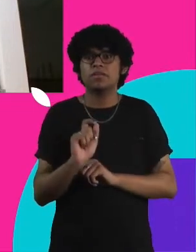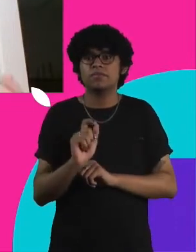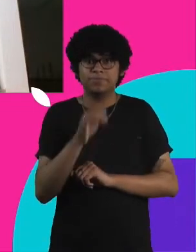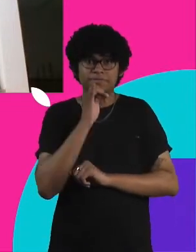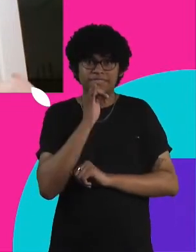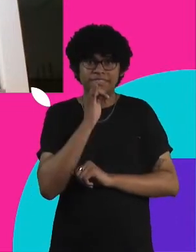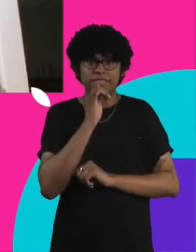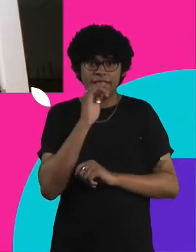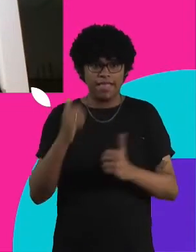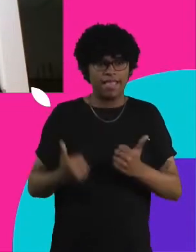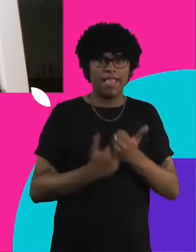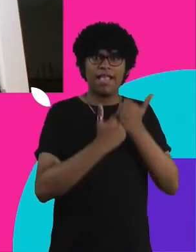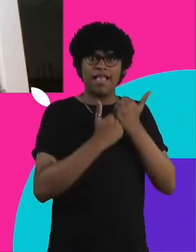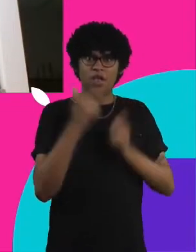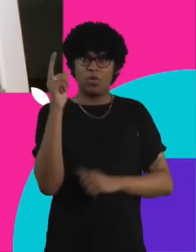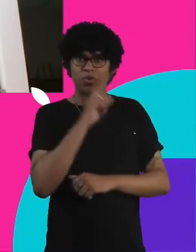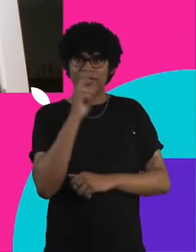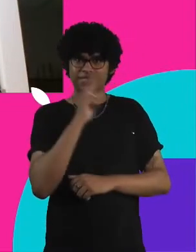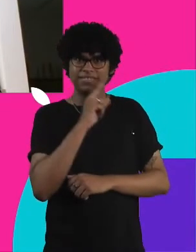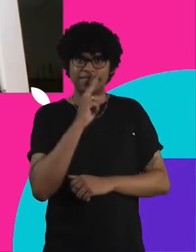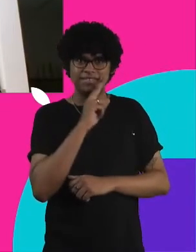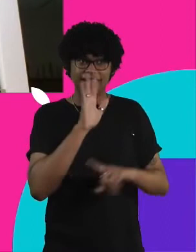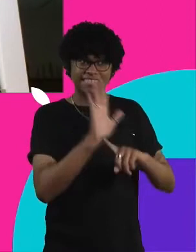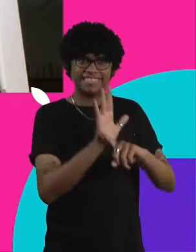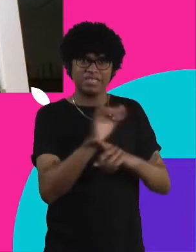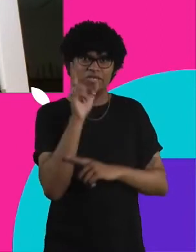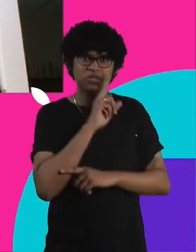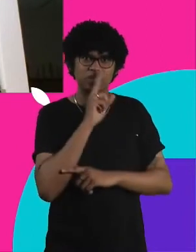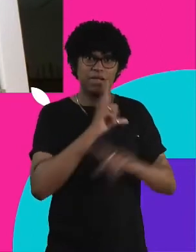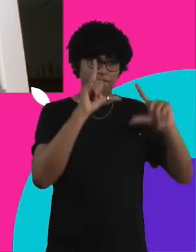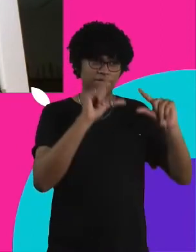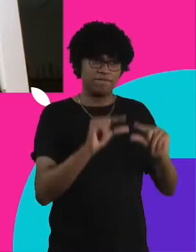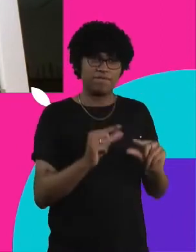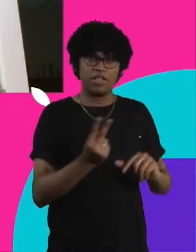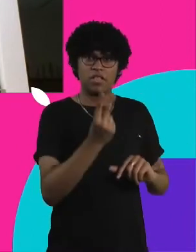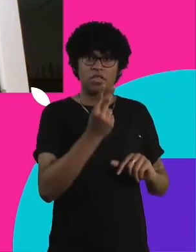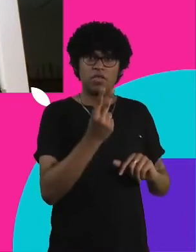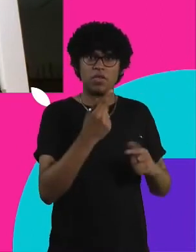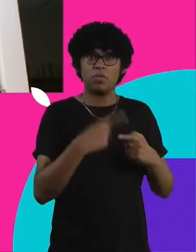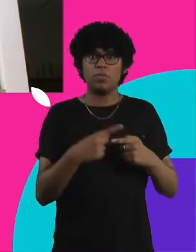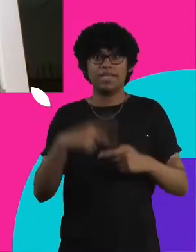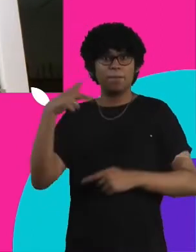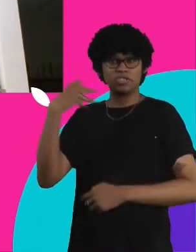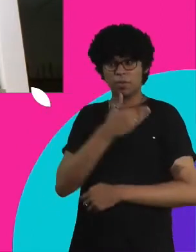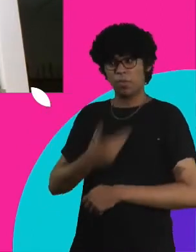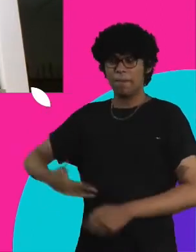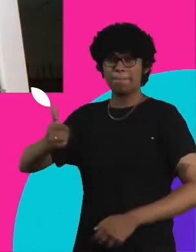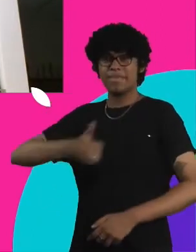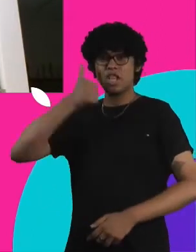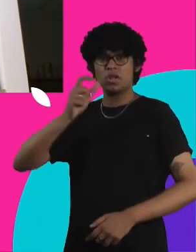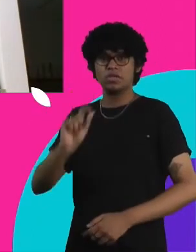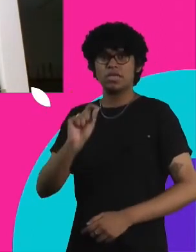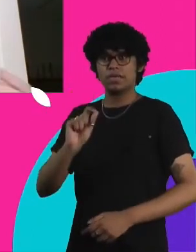exemplo, ter auxílio emergencial com valor menor, porque geração de renda é a melhor política pública que a gente